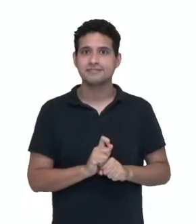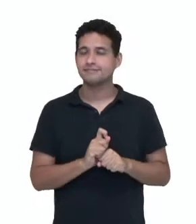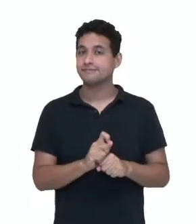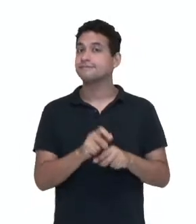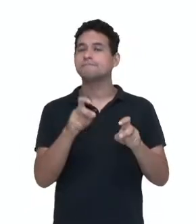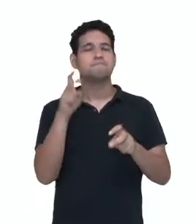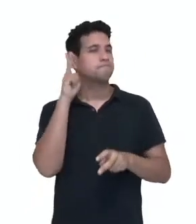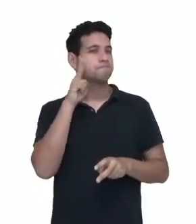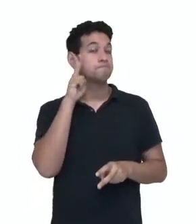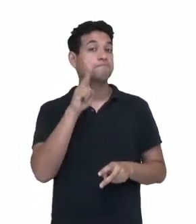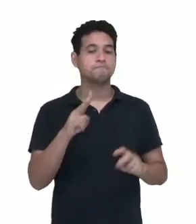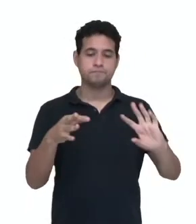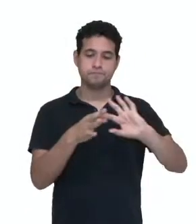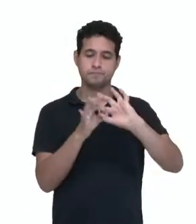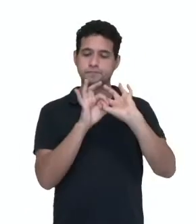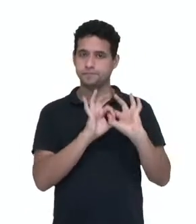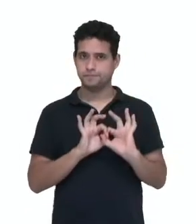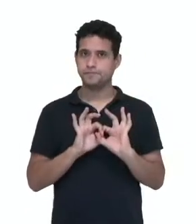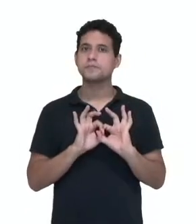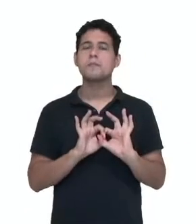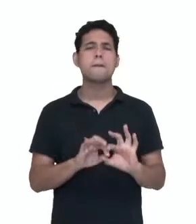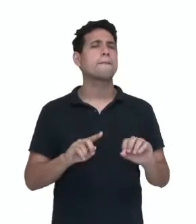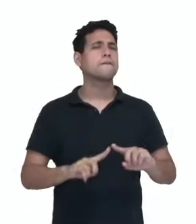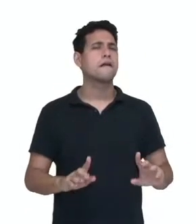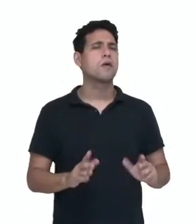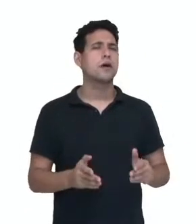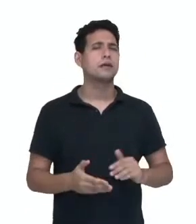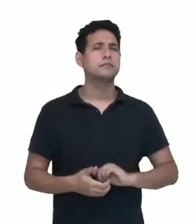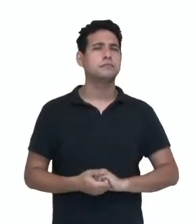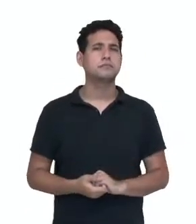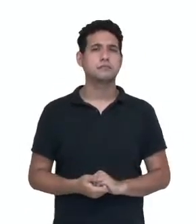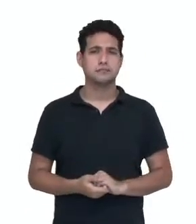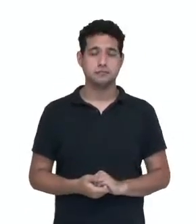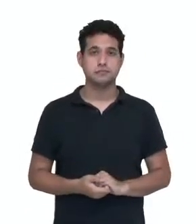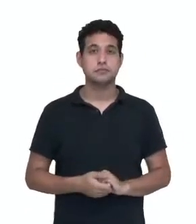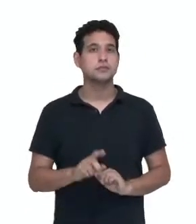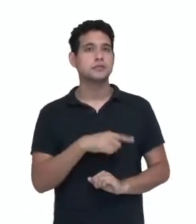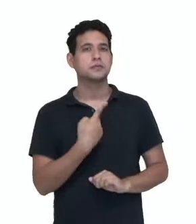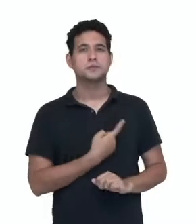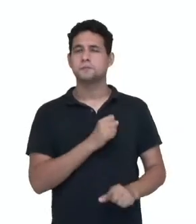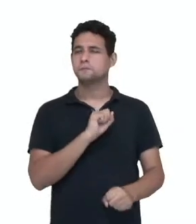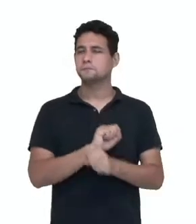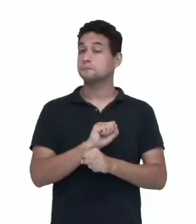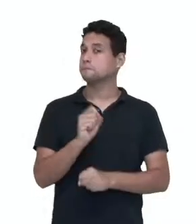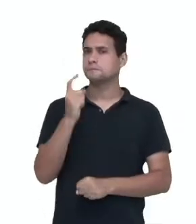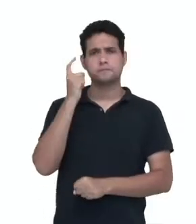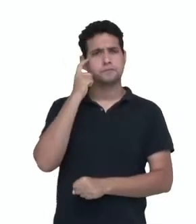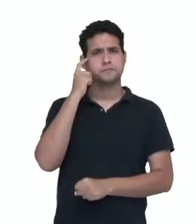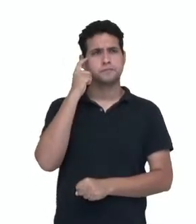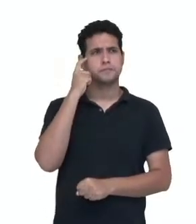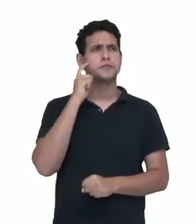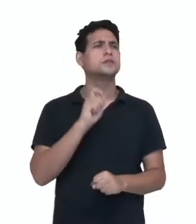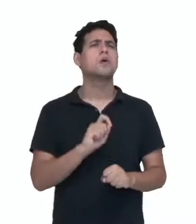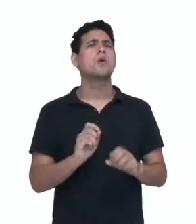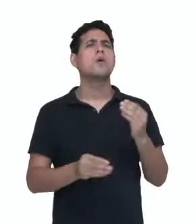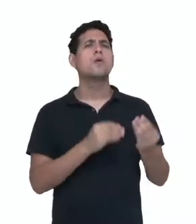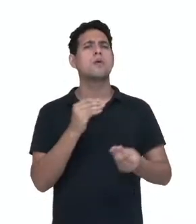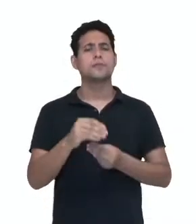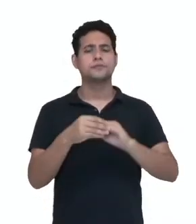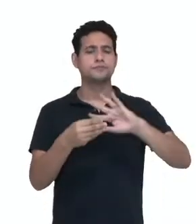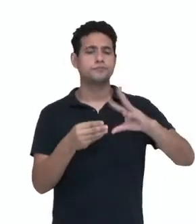das Olimpíadas. E agora? Vamos a reflexionar. ¿Qué concluir con